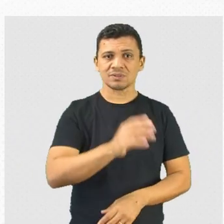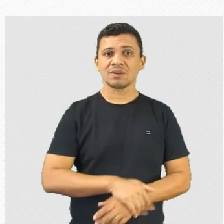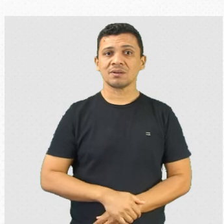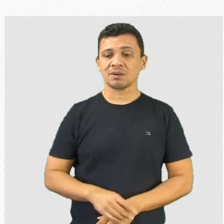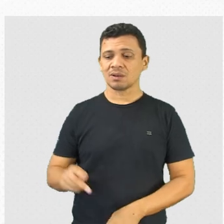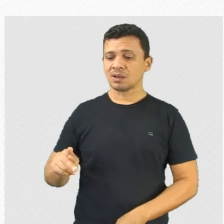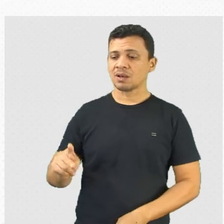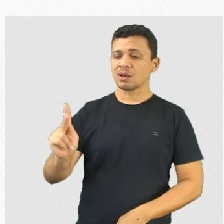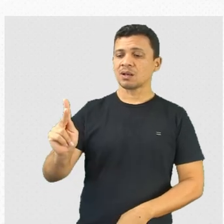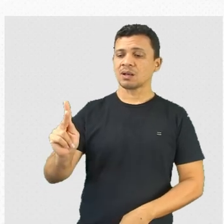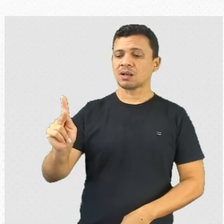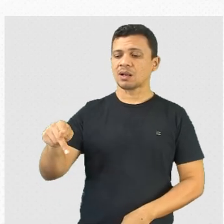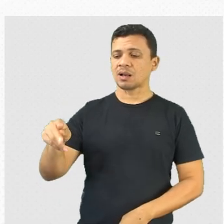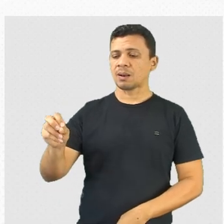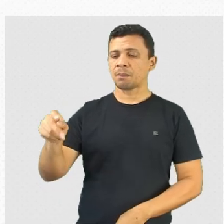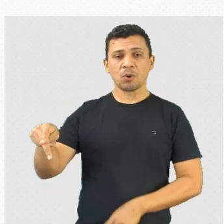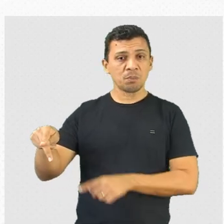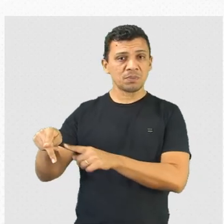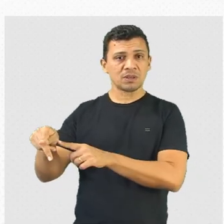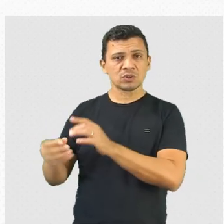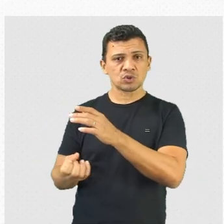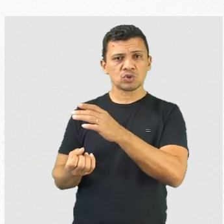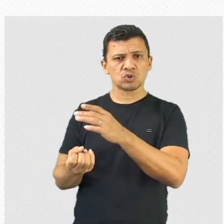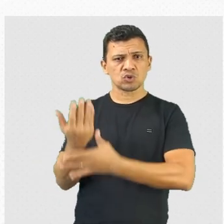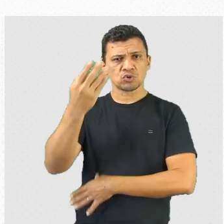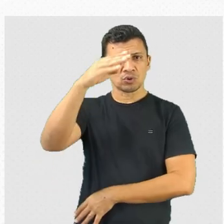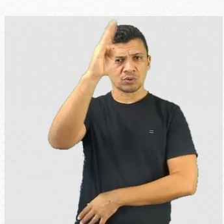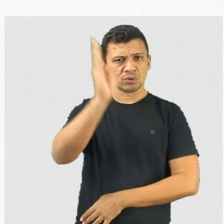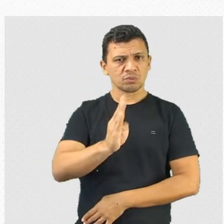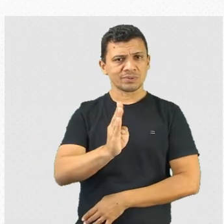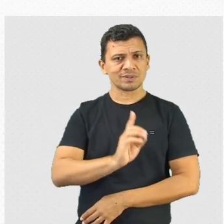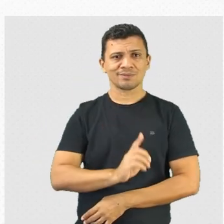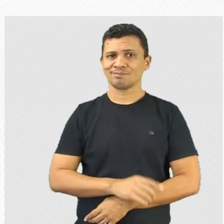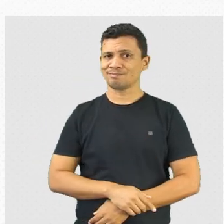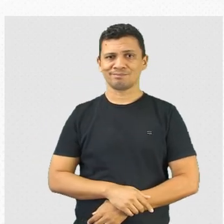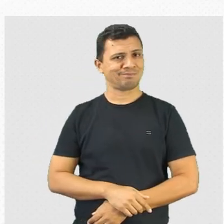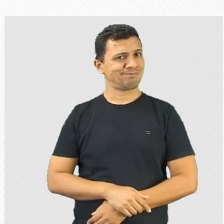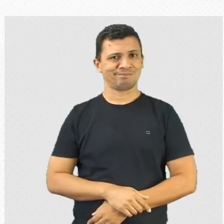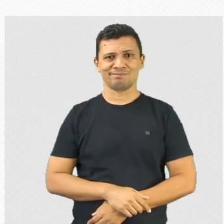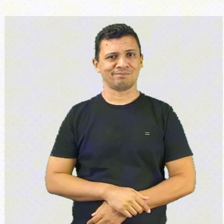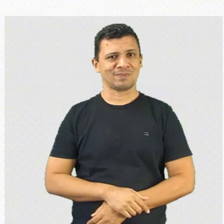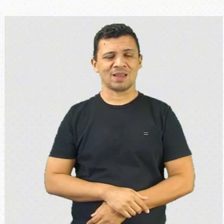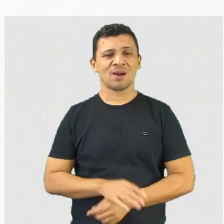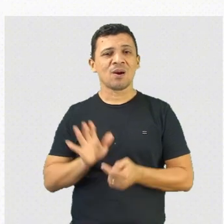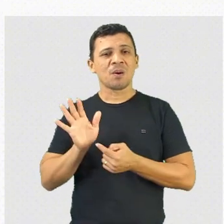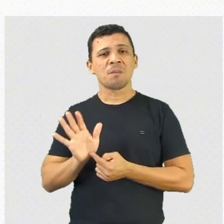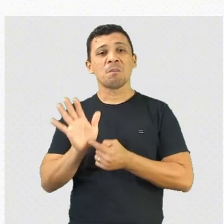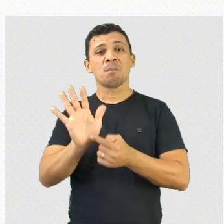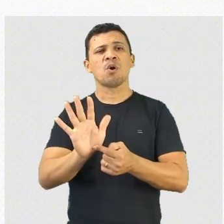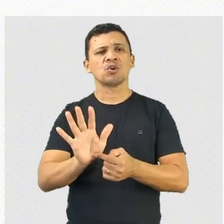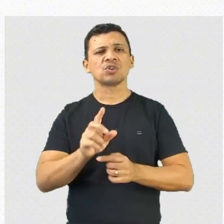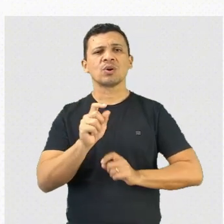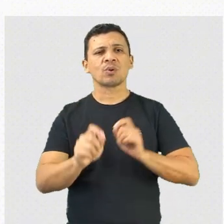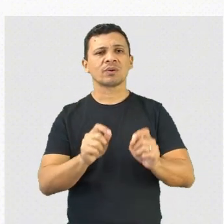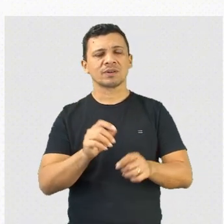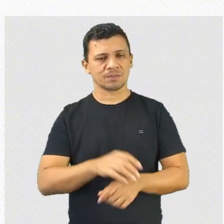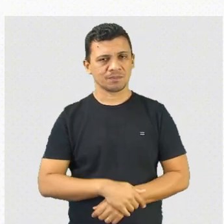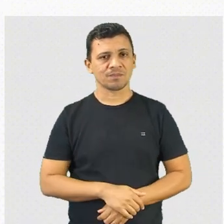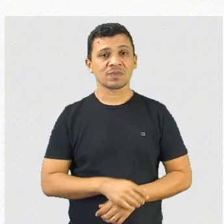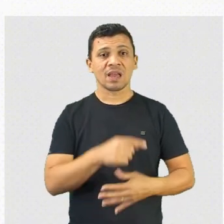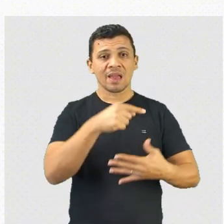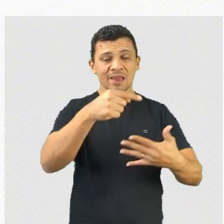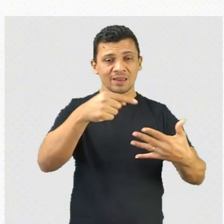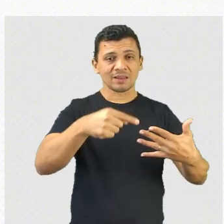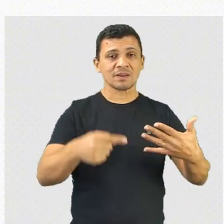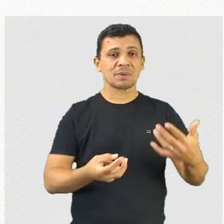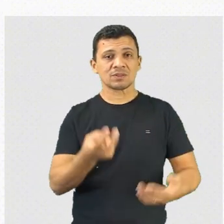é originário do nosso país. Olha como circula esses símbolos culturais. E aí mostra aí, né, como elementos